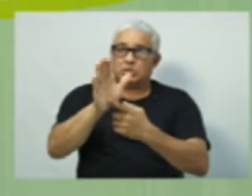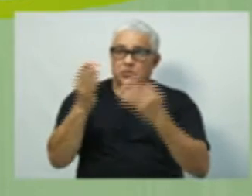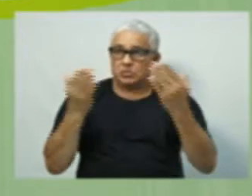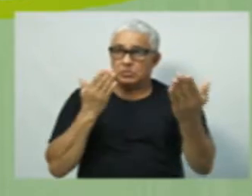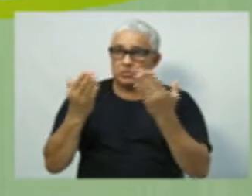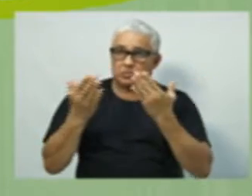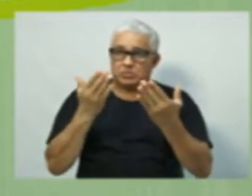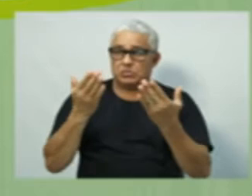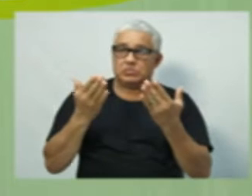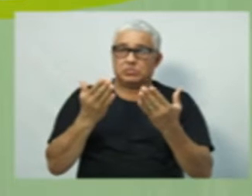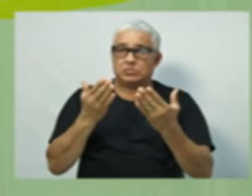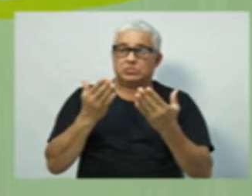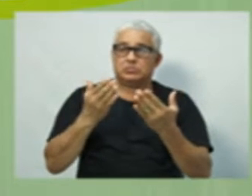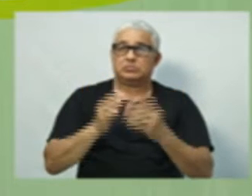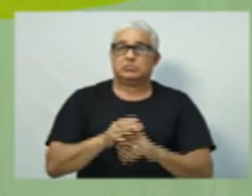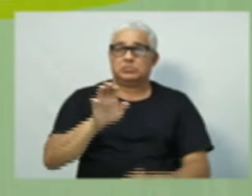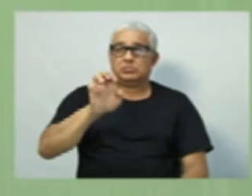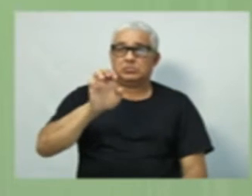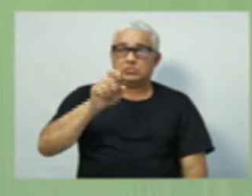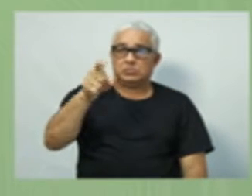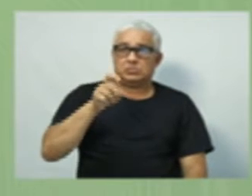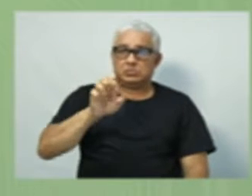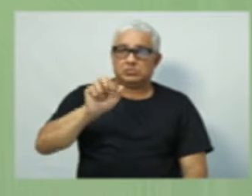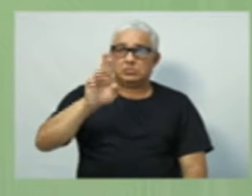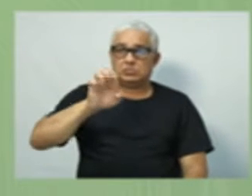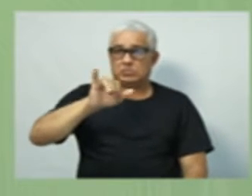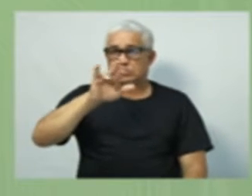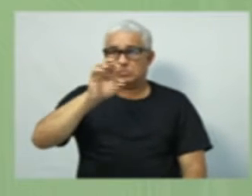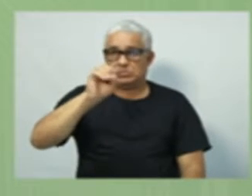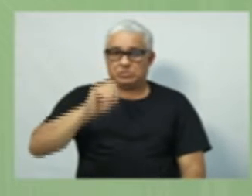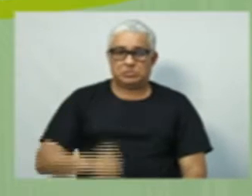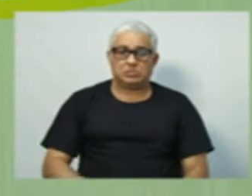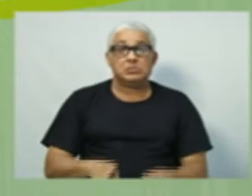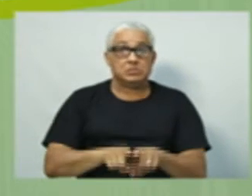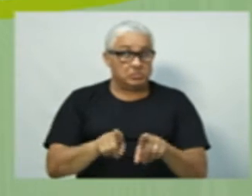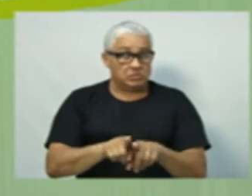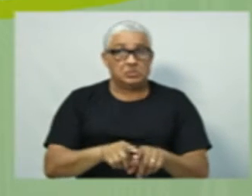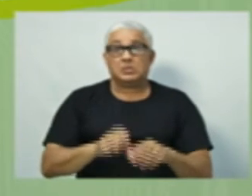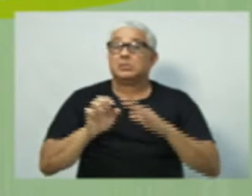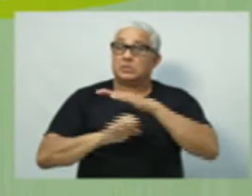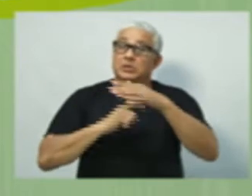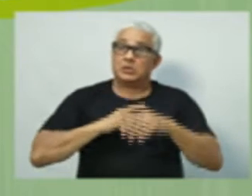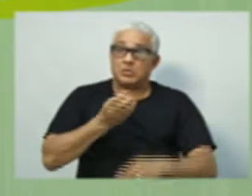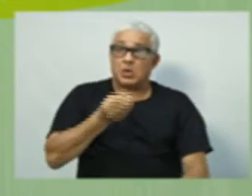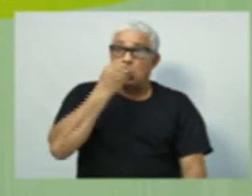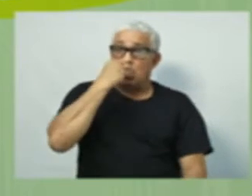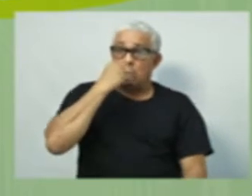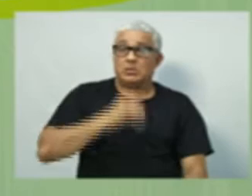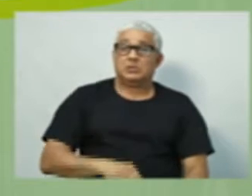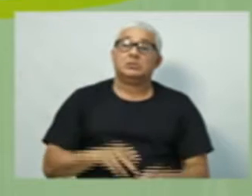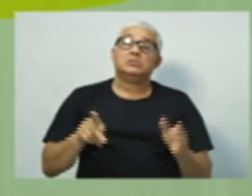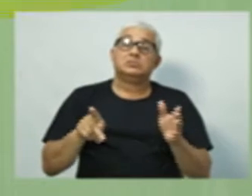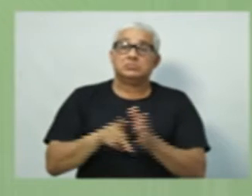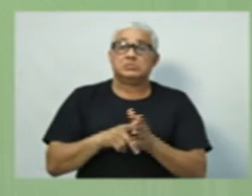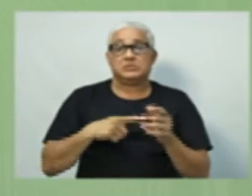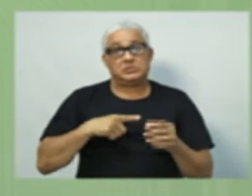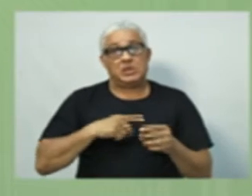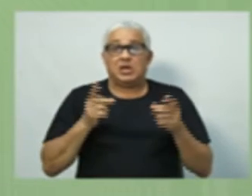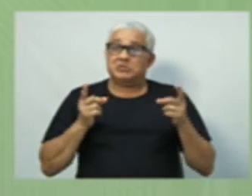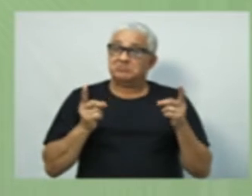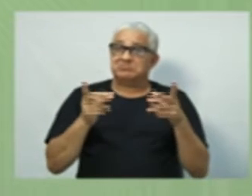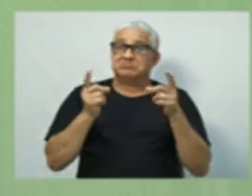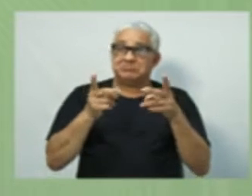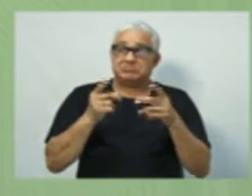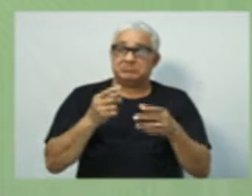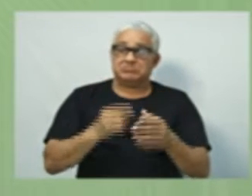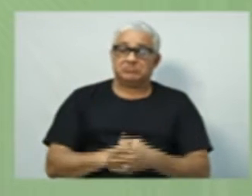do exercício quanto a empresa obteve de lucro em relação às suas vendas daquele